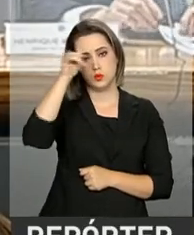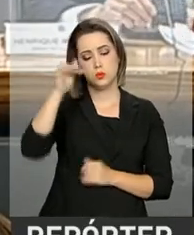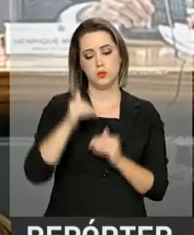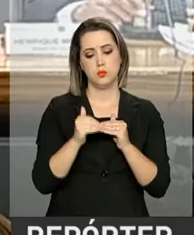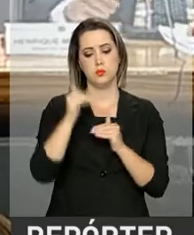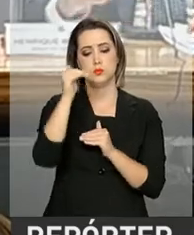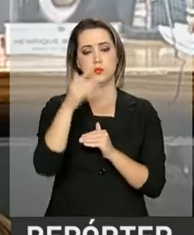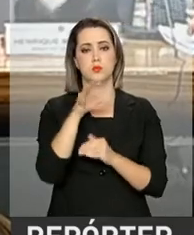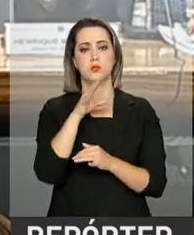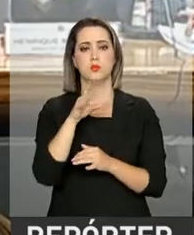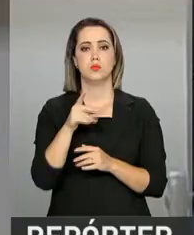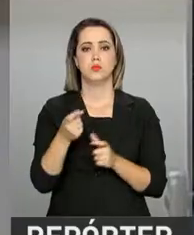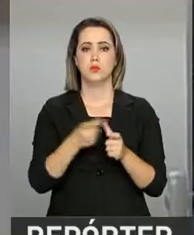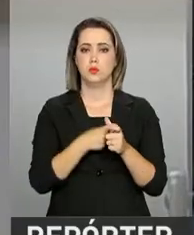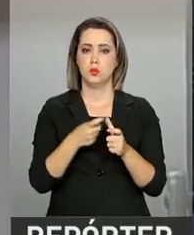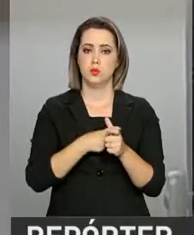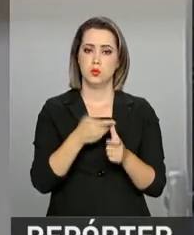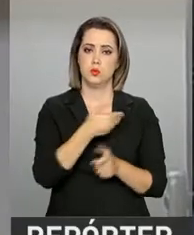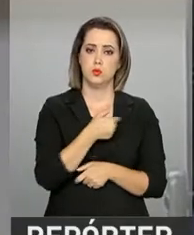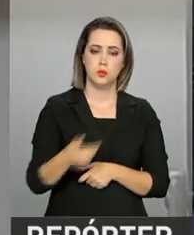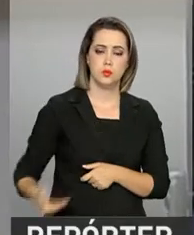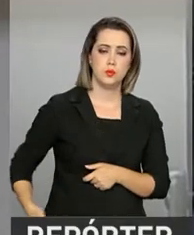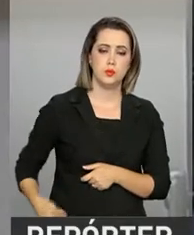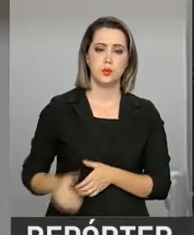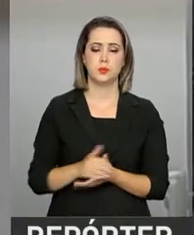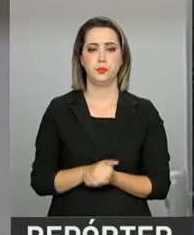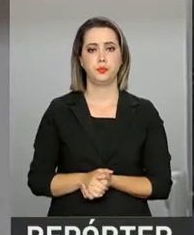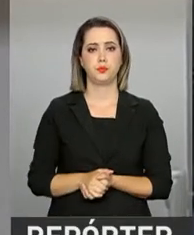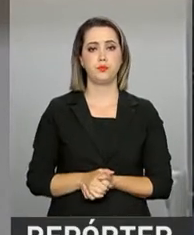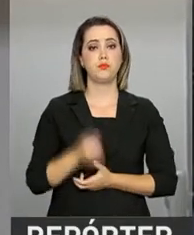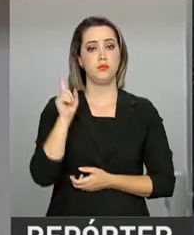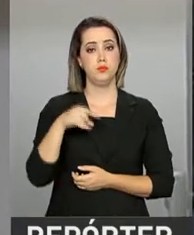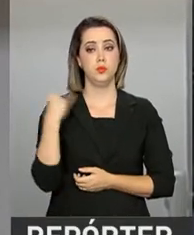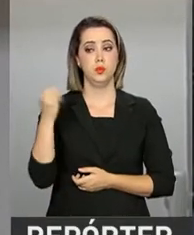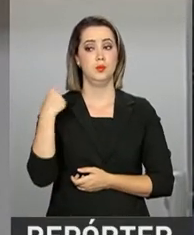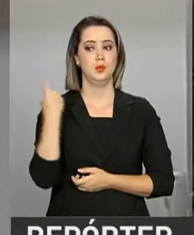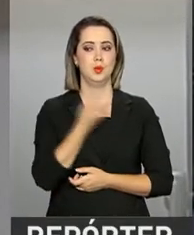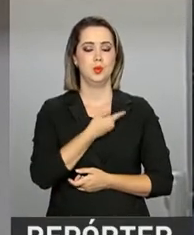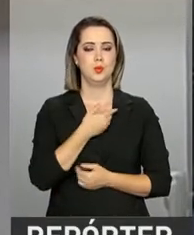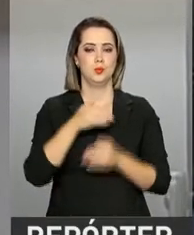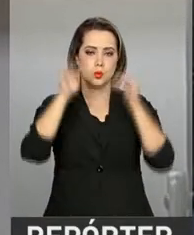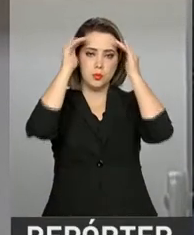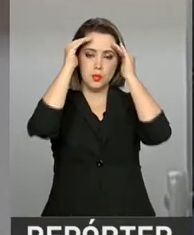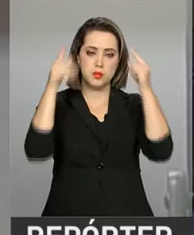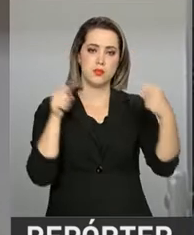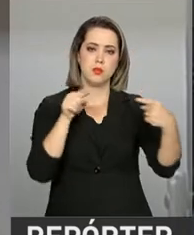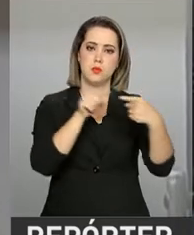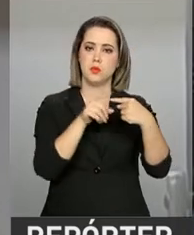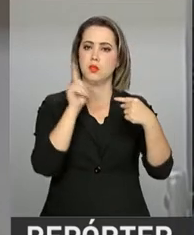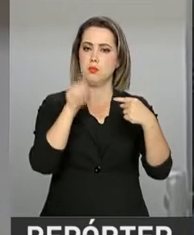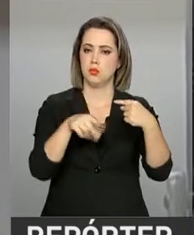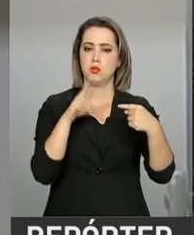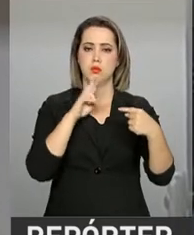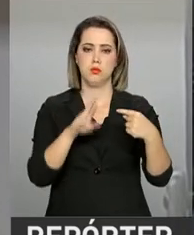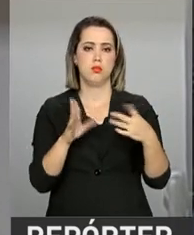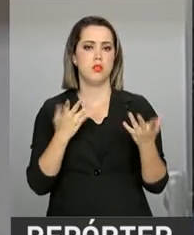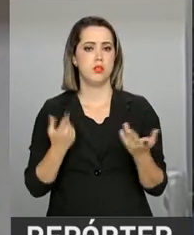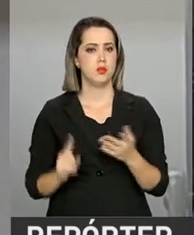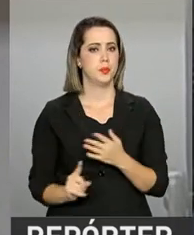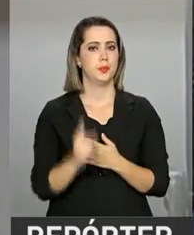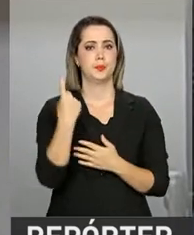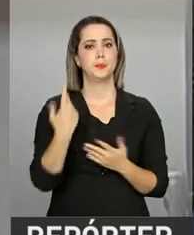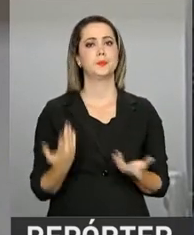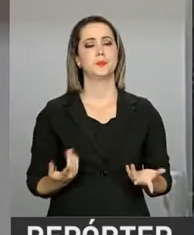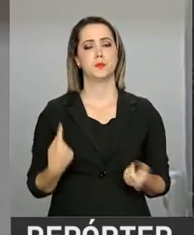aumento da dívida pública o importante é cumprir a meta de resultado primário porque